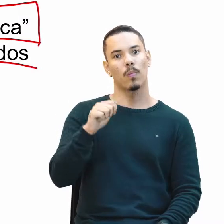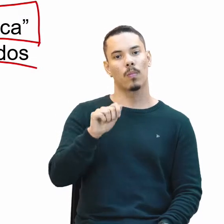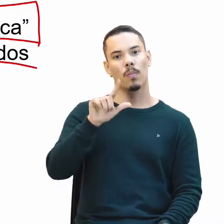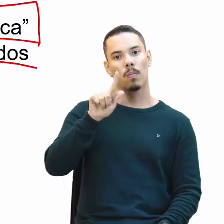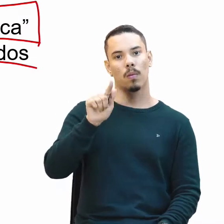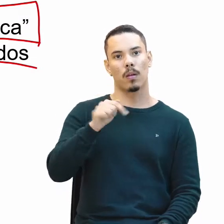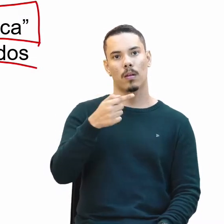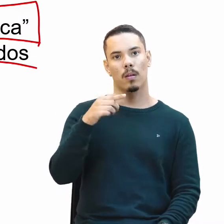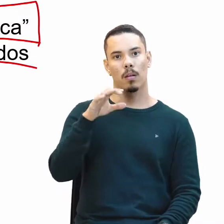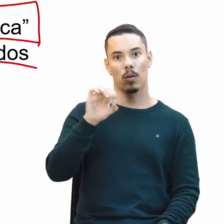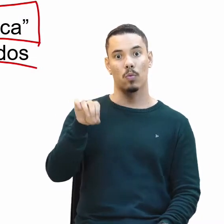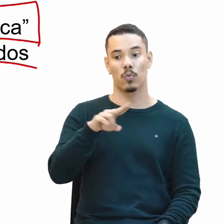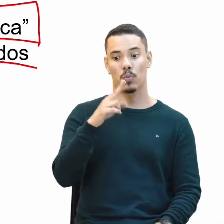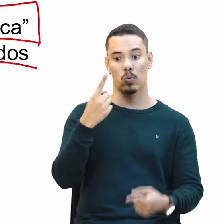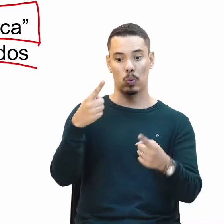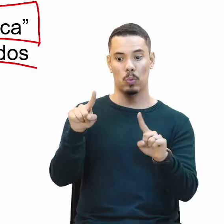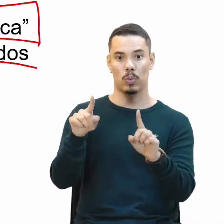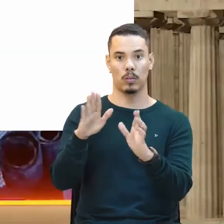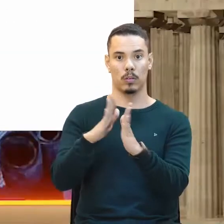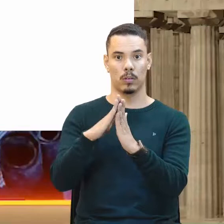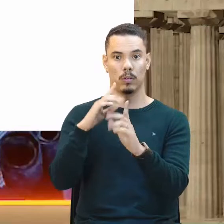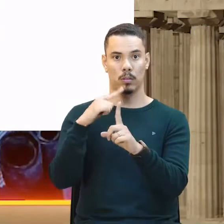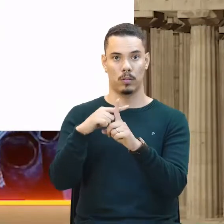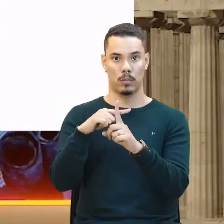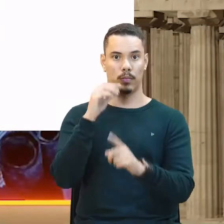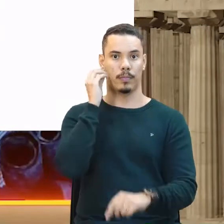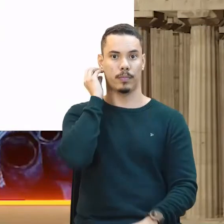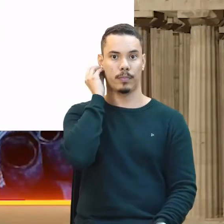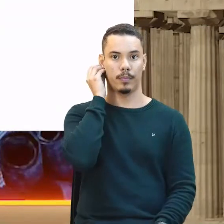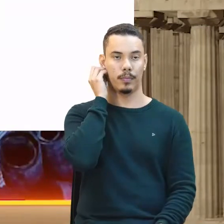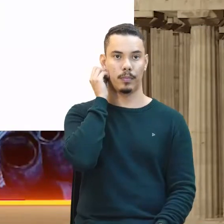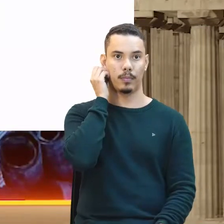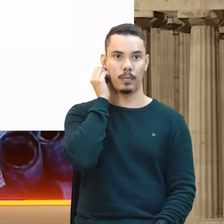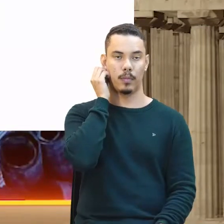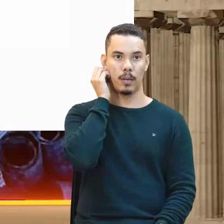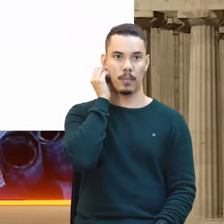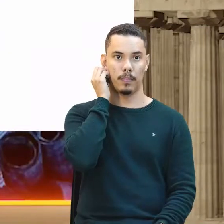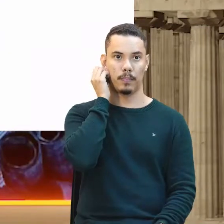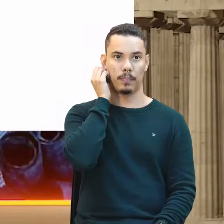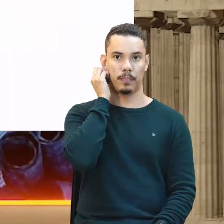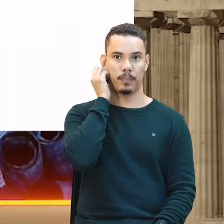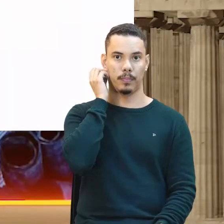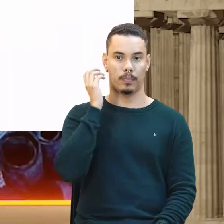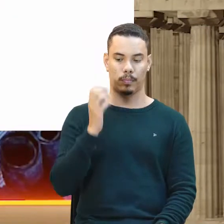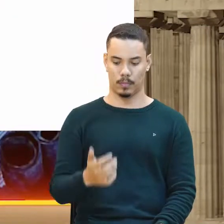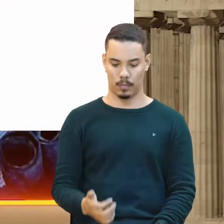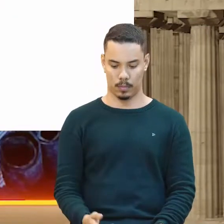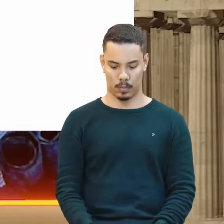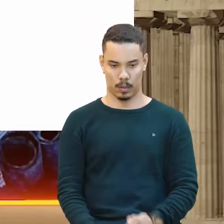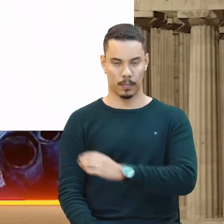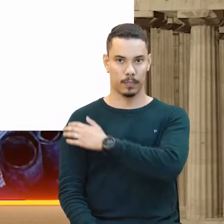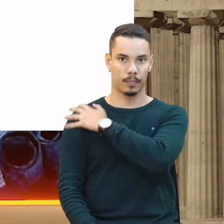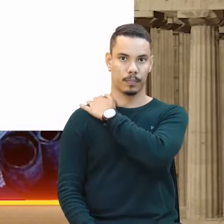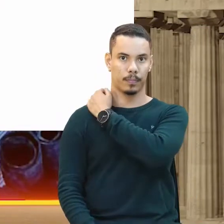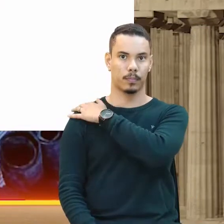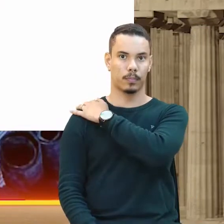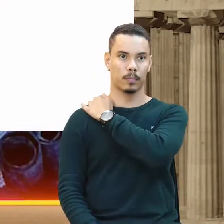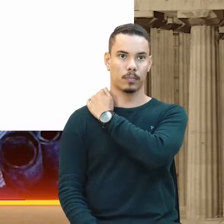heresias. Então, pessoal, naquela época, com o surgimento do